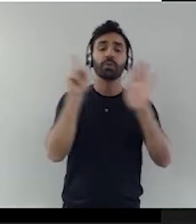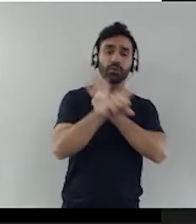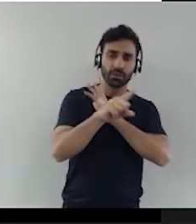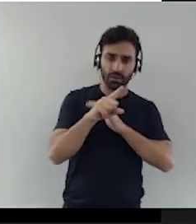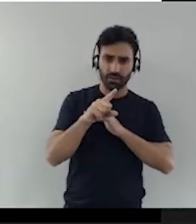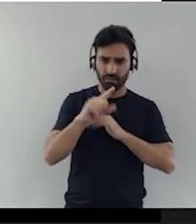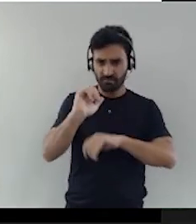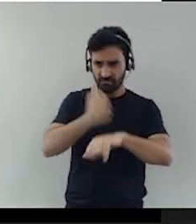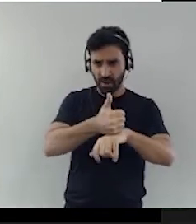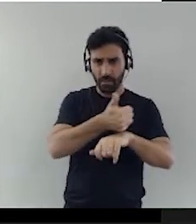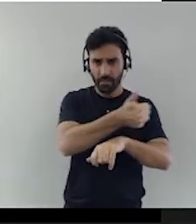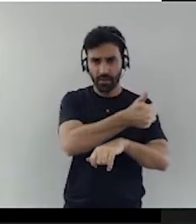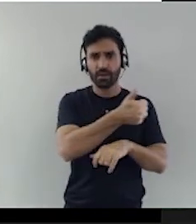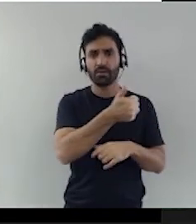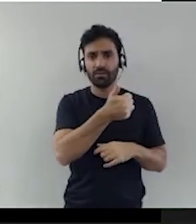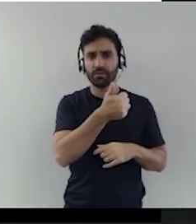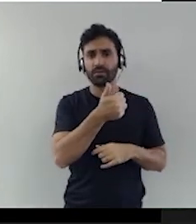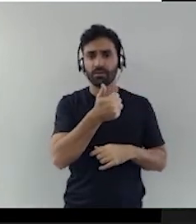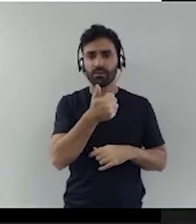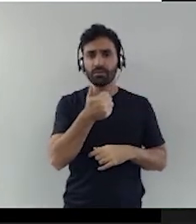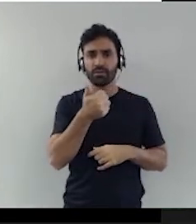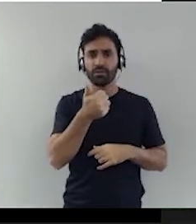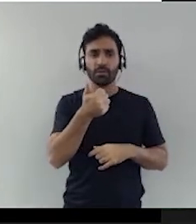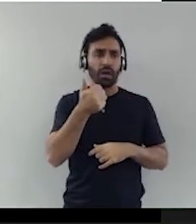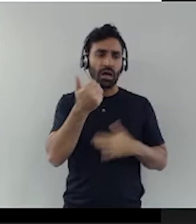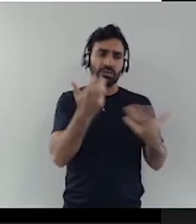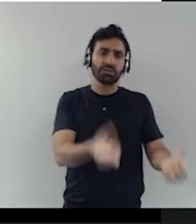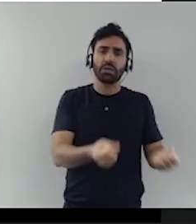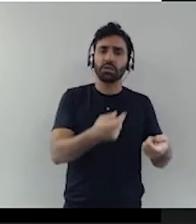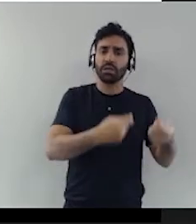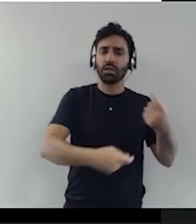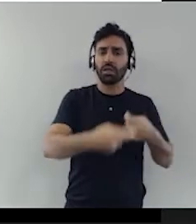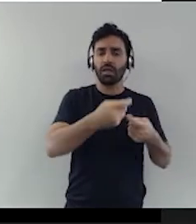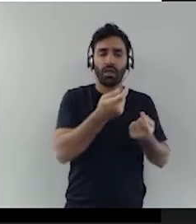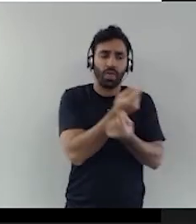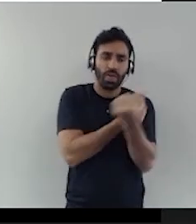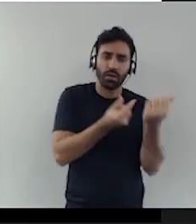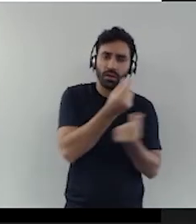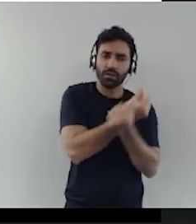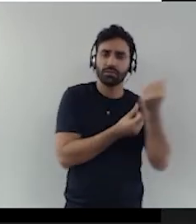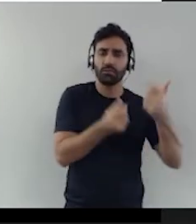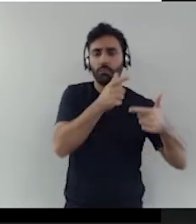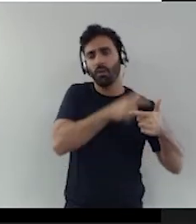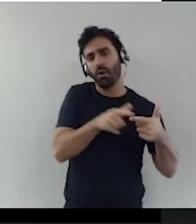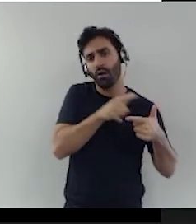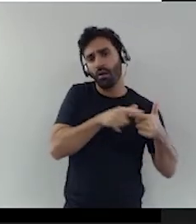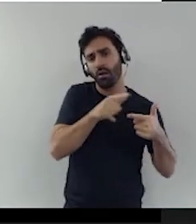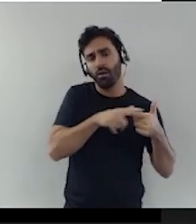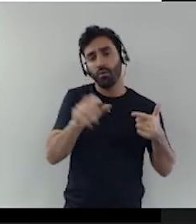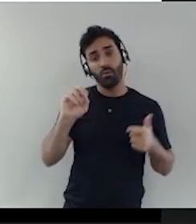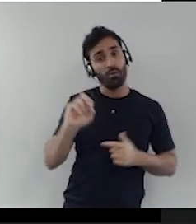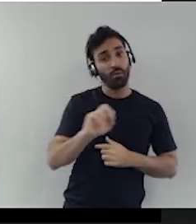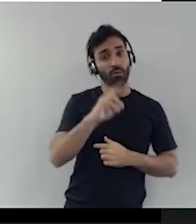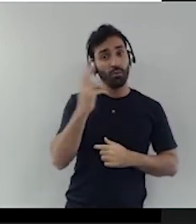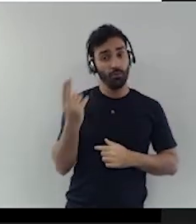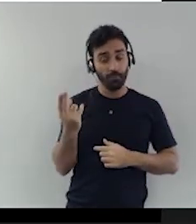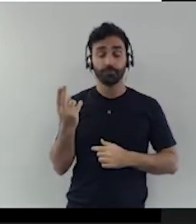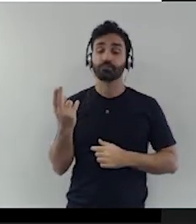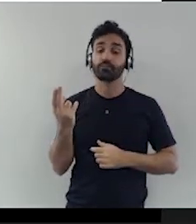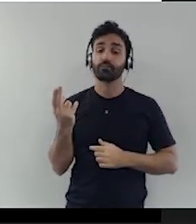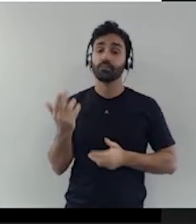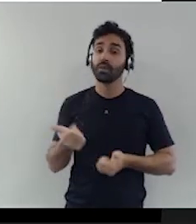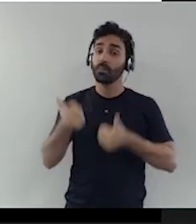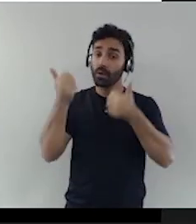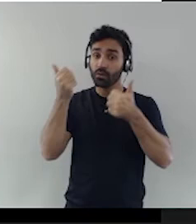pena ficar nesse mundo, me engana que eu gosto, com todos os problemas que tem, ou vale a pena a gente entrar, dar um salto no